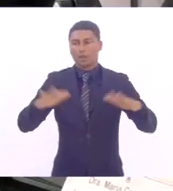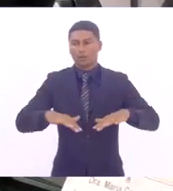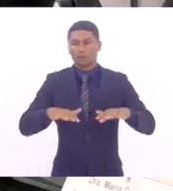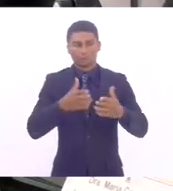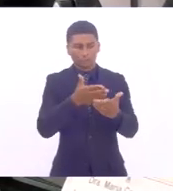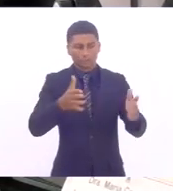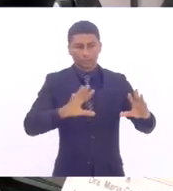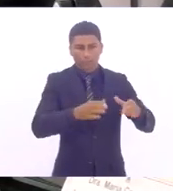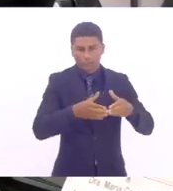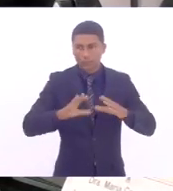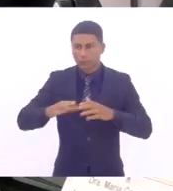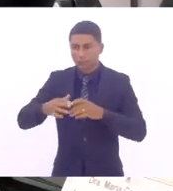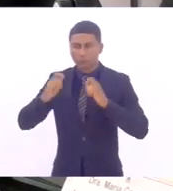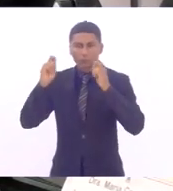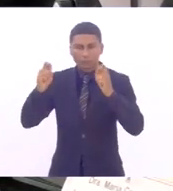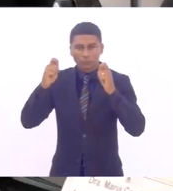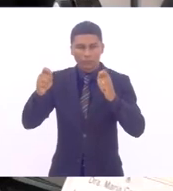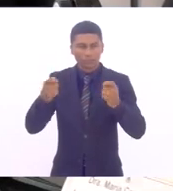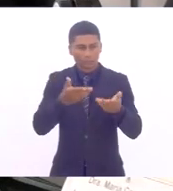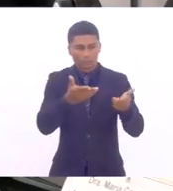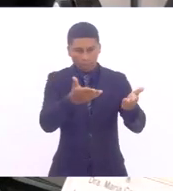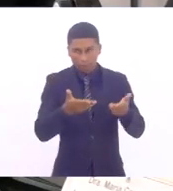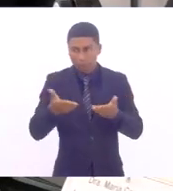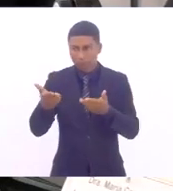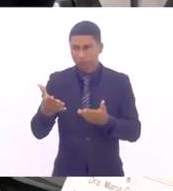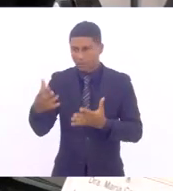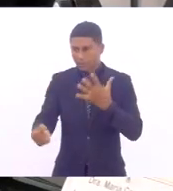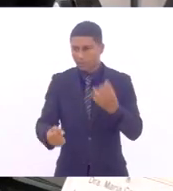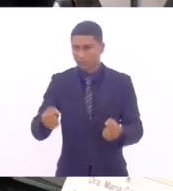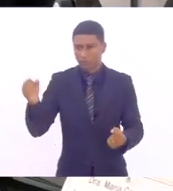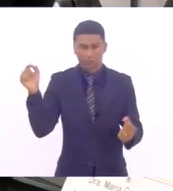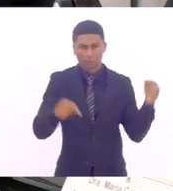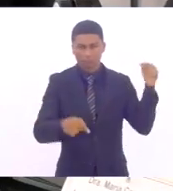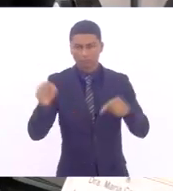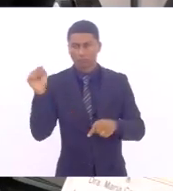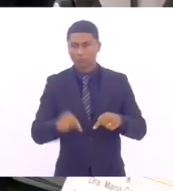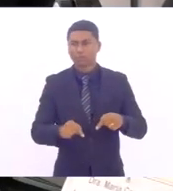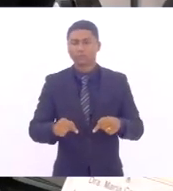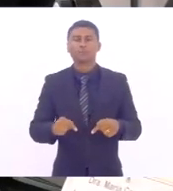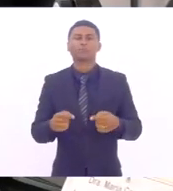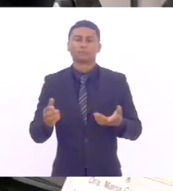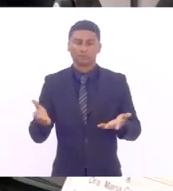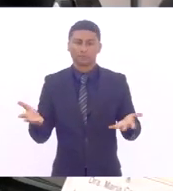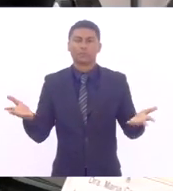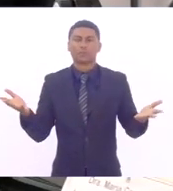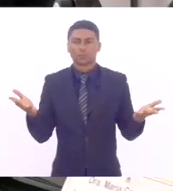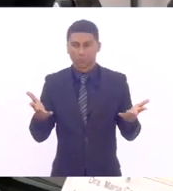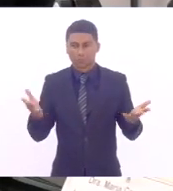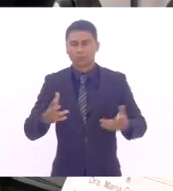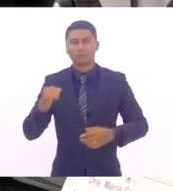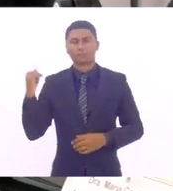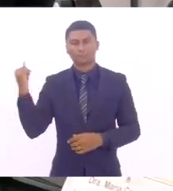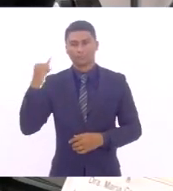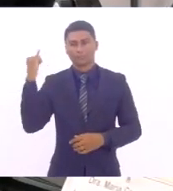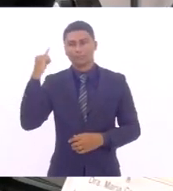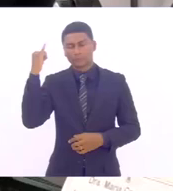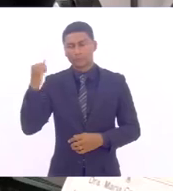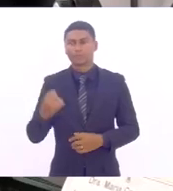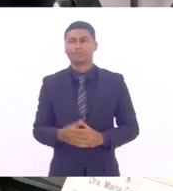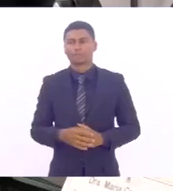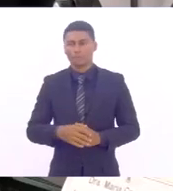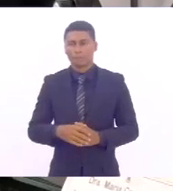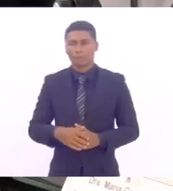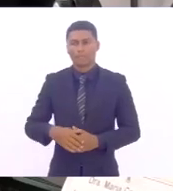organizadas, que atenderam esse pedido e estão aqui presentes. E sabendo da importância que hoje estamos